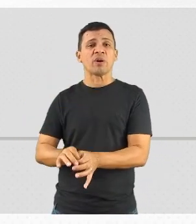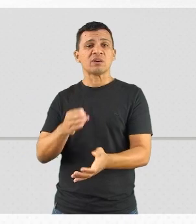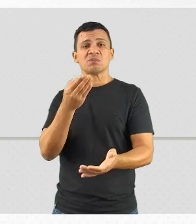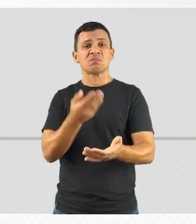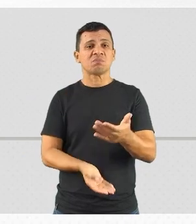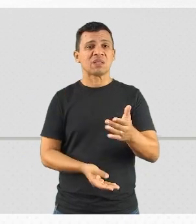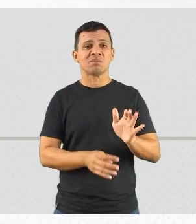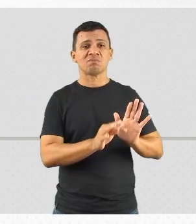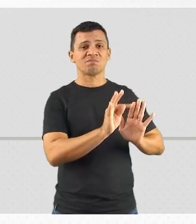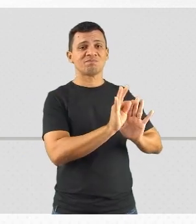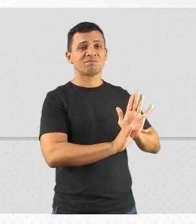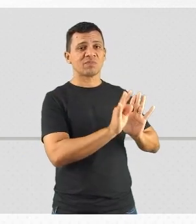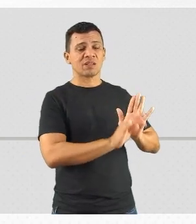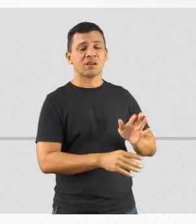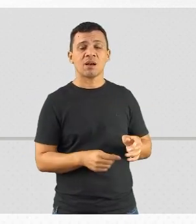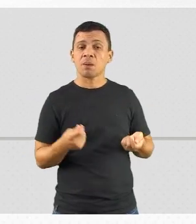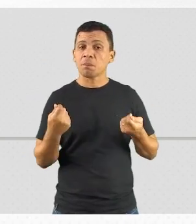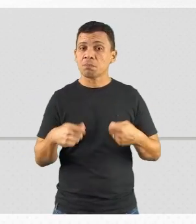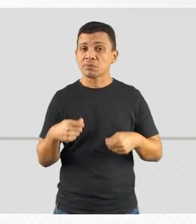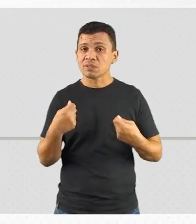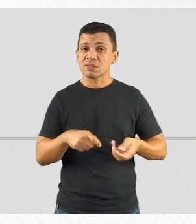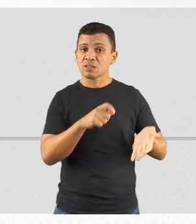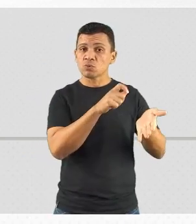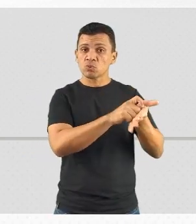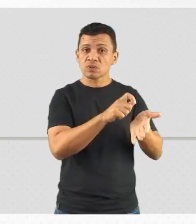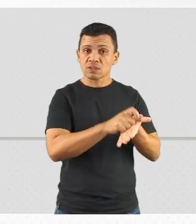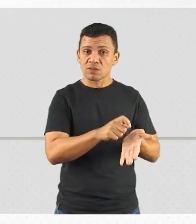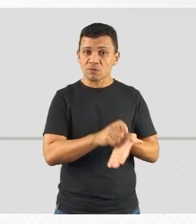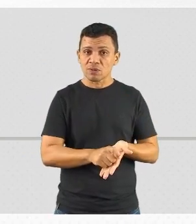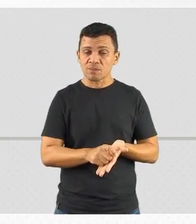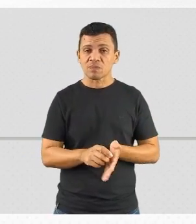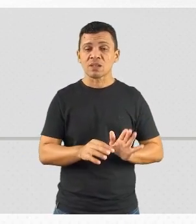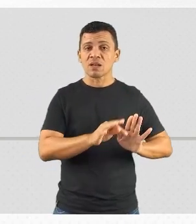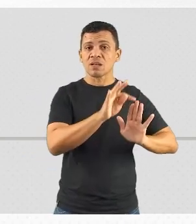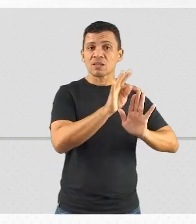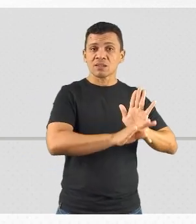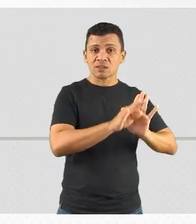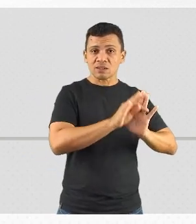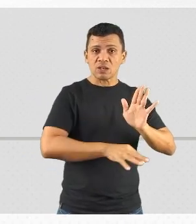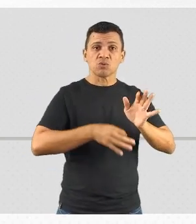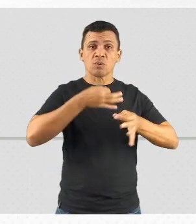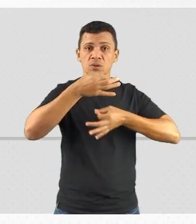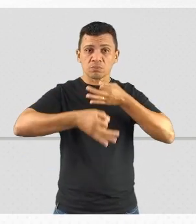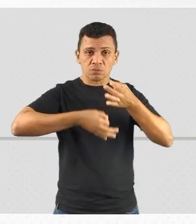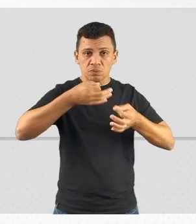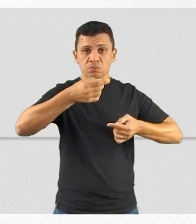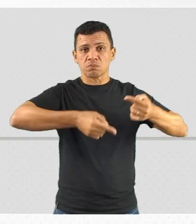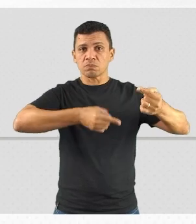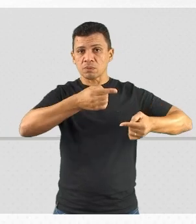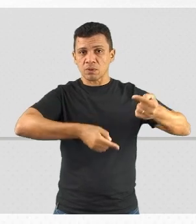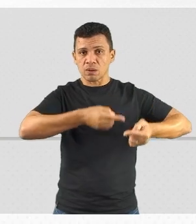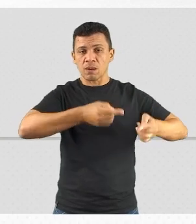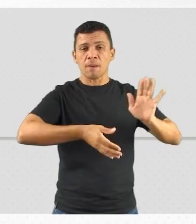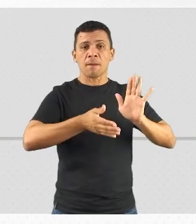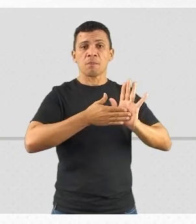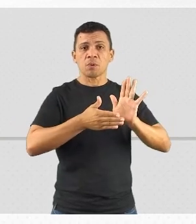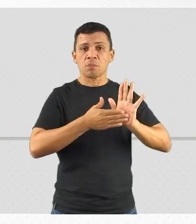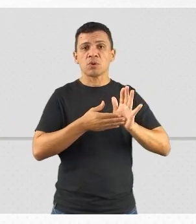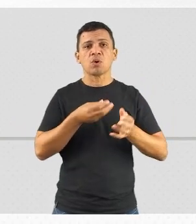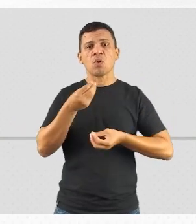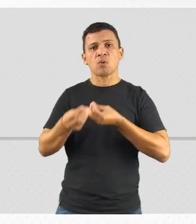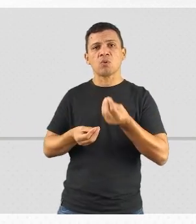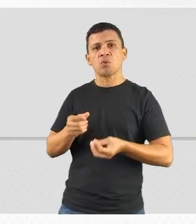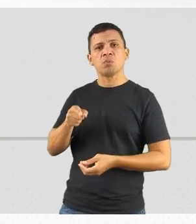eu preciso escrever, né? Principalmente quando a gente está falando de texto dissertativo e argumentativo, lá na proposta de intervenção,